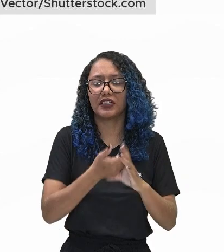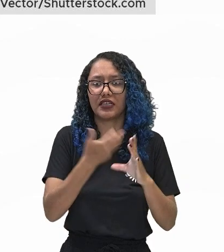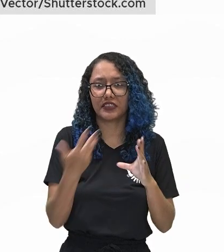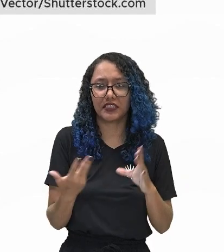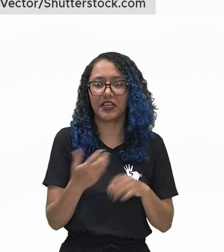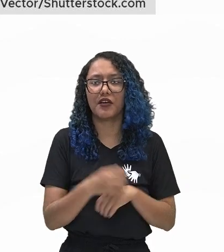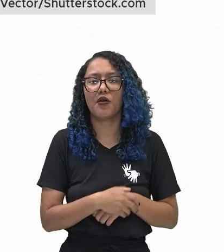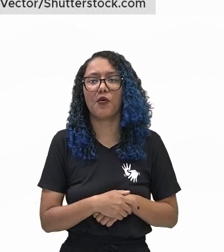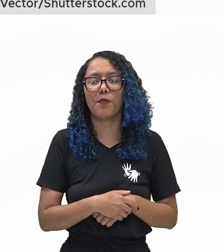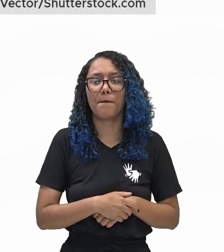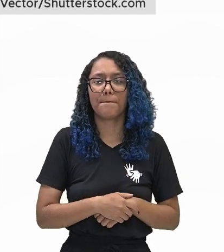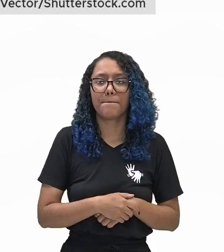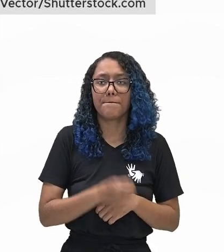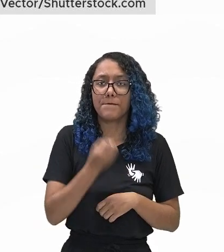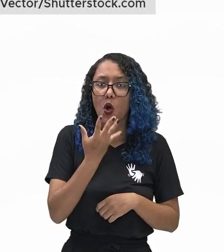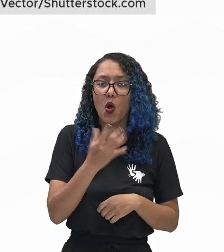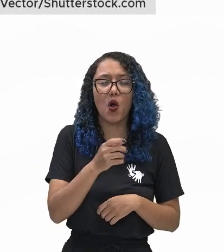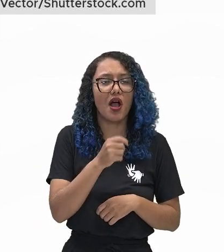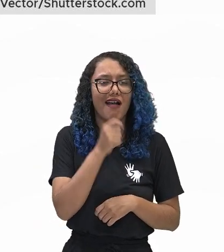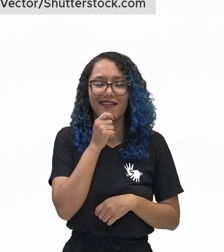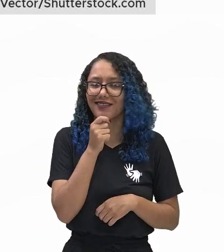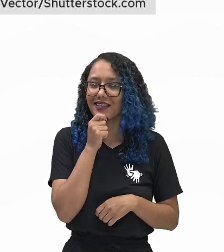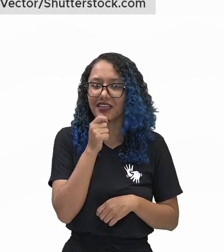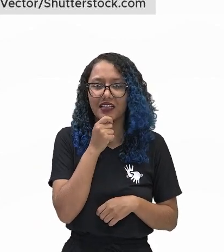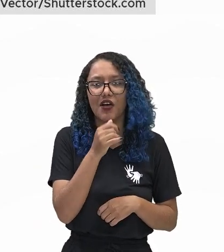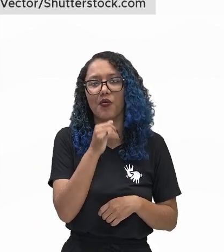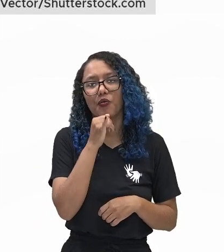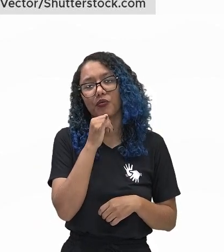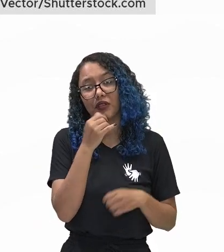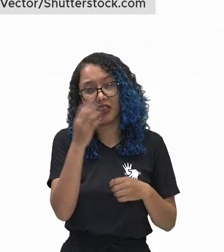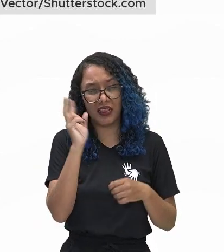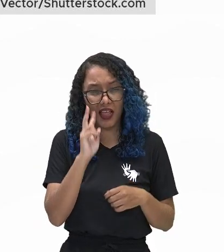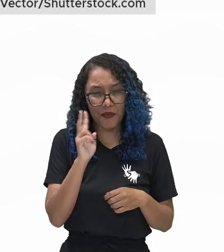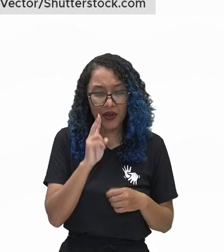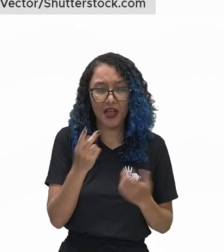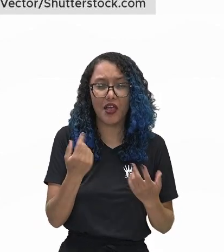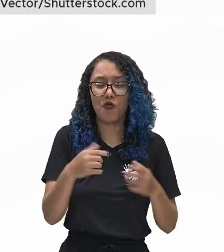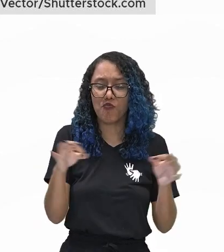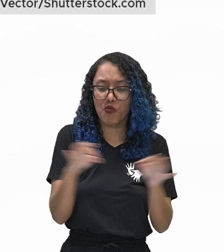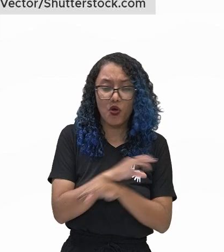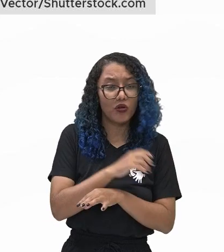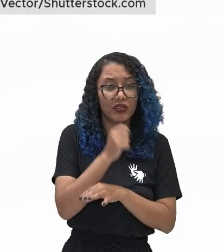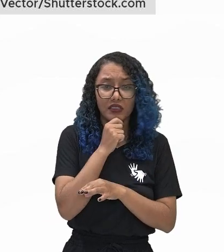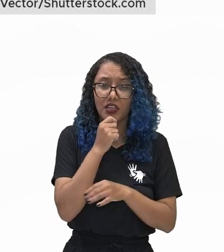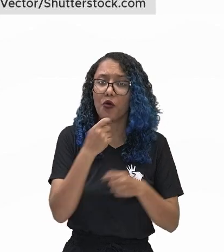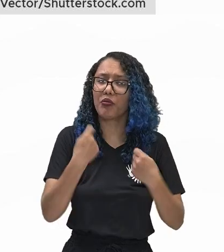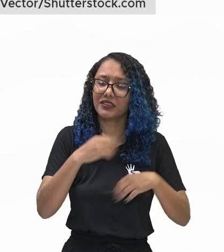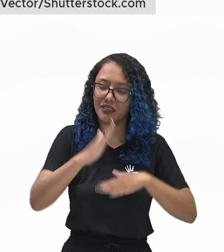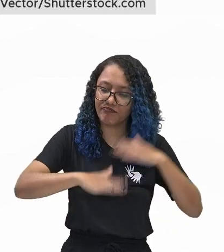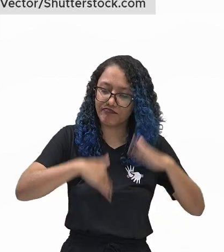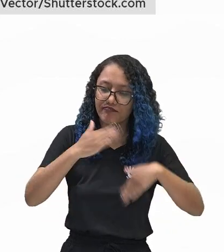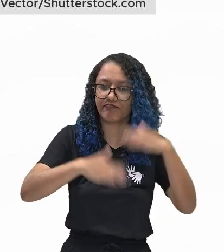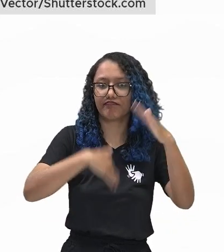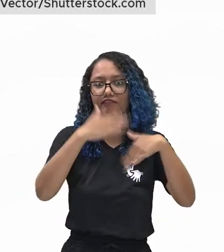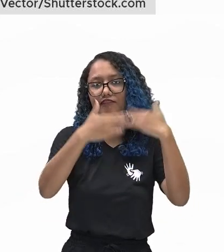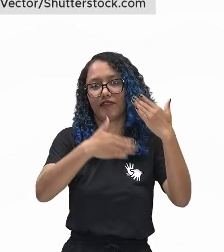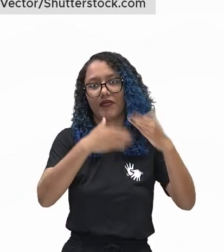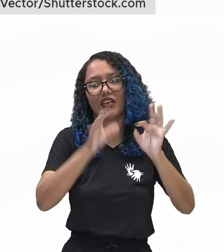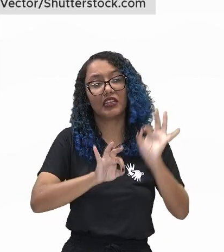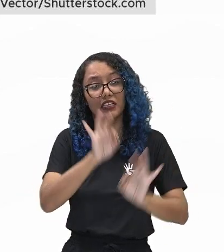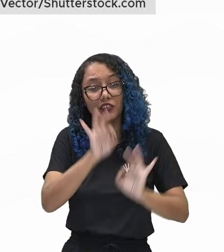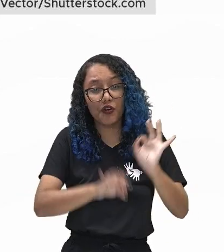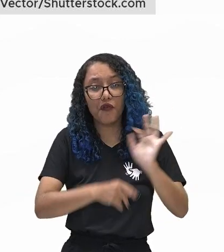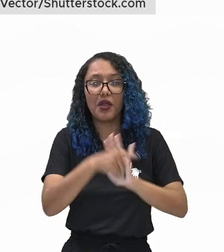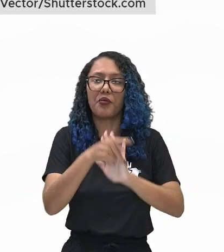eu sou inacabado, eu sou uma realidade aberta. Então eu tenho que fazer o quê? Construir um projeto. Esse